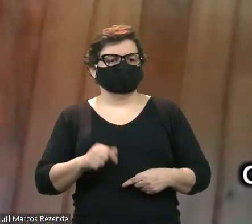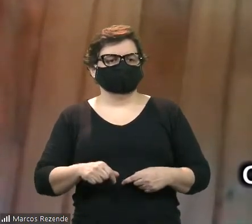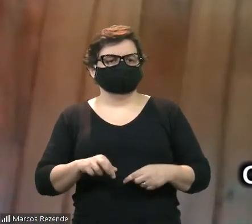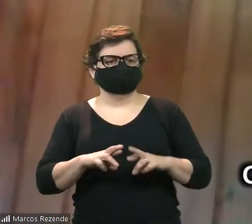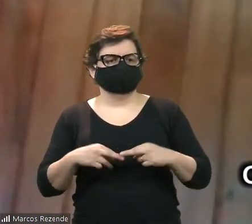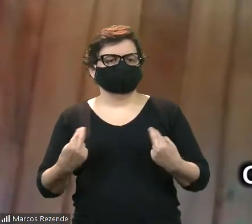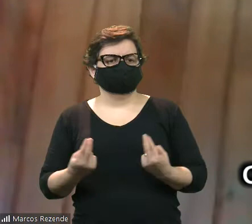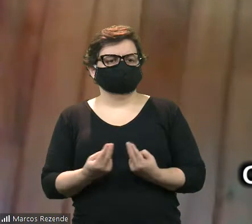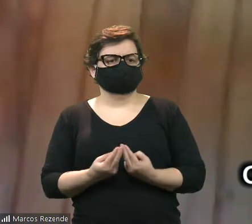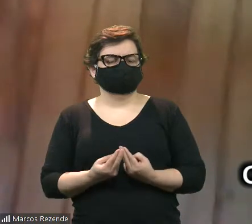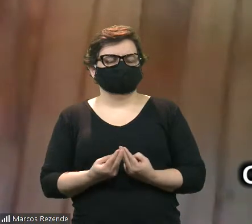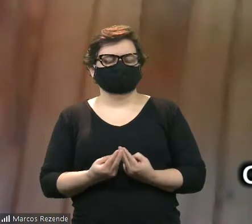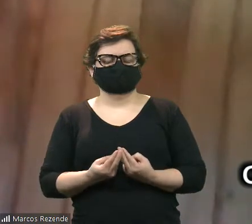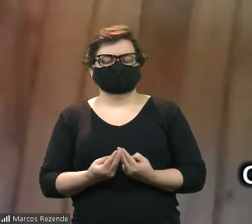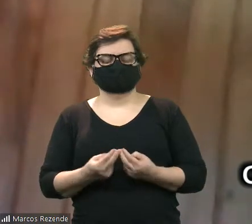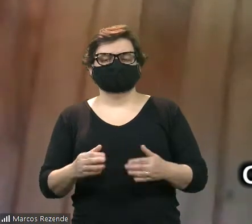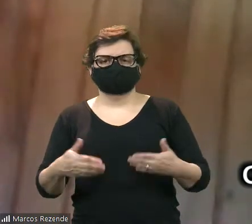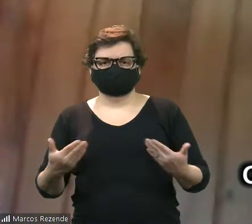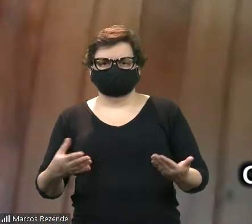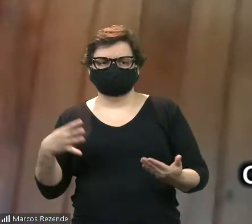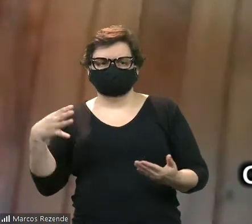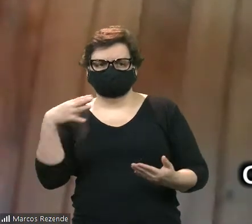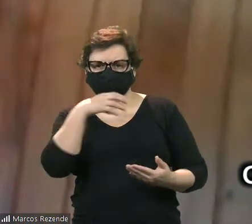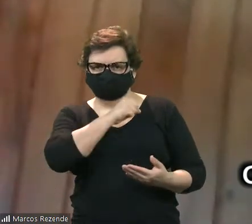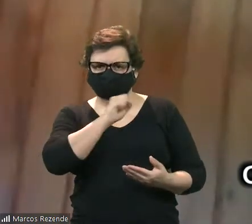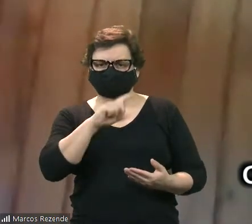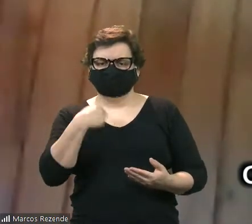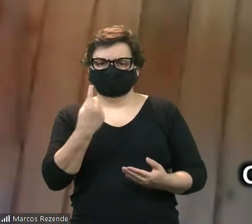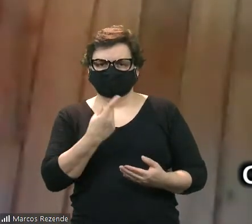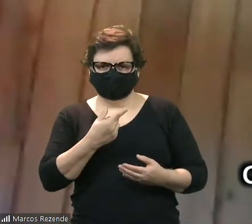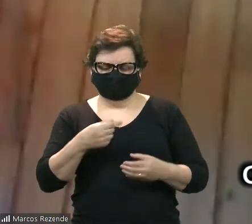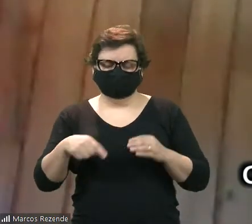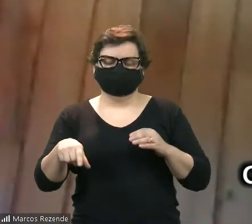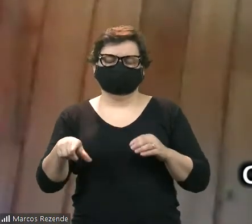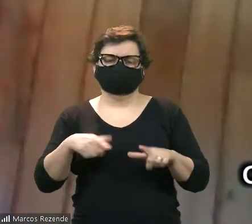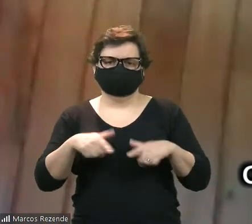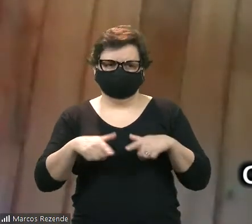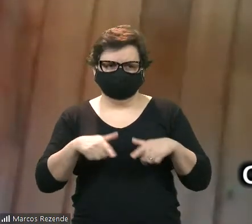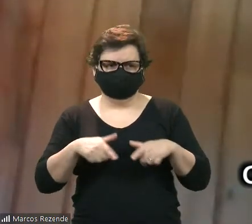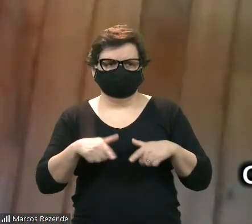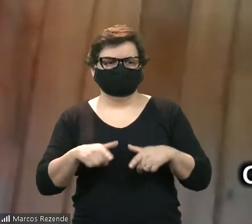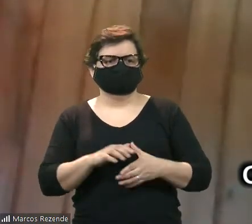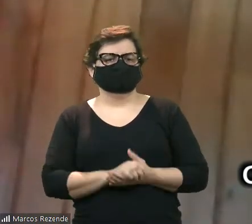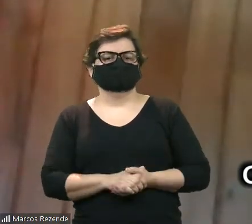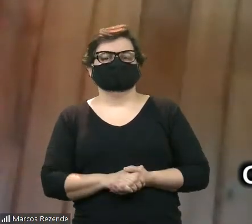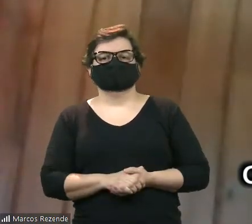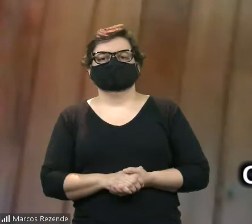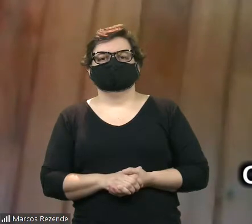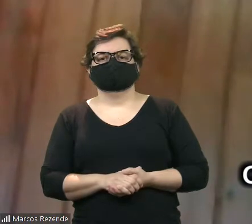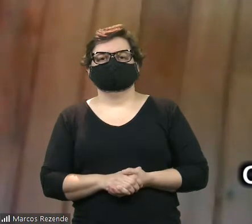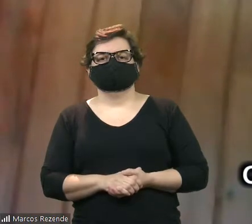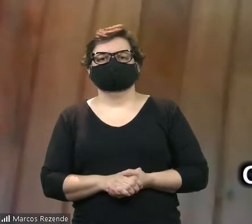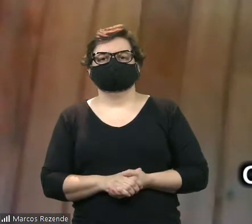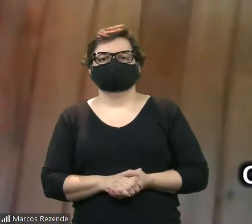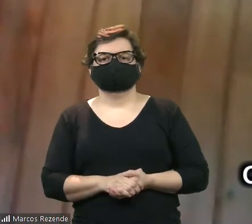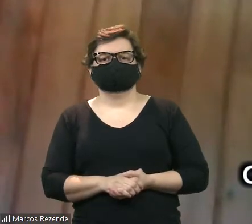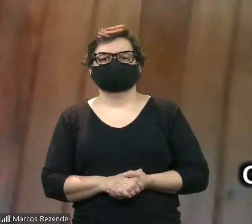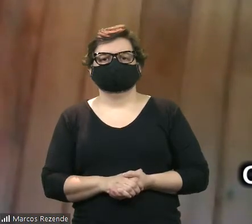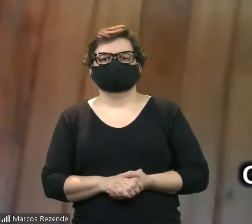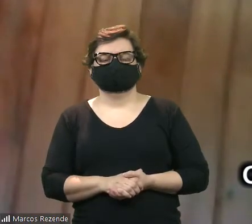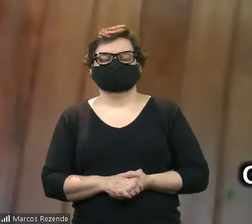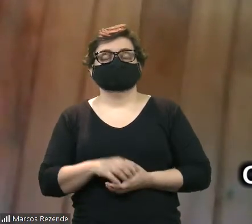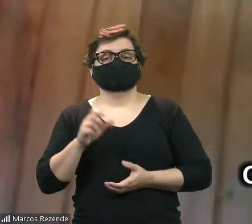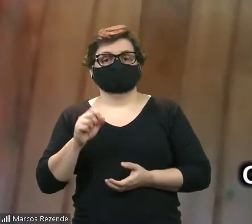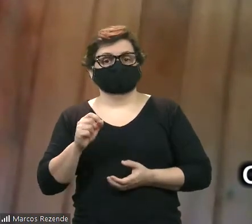sessão, favorecendo assim os trabalhos legislativos desta casa. Os vereadores que se